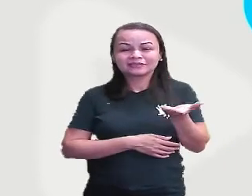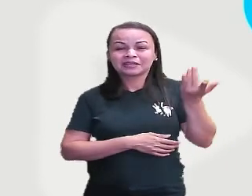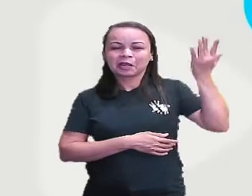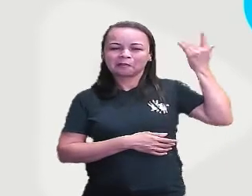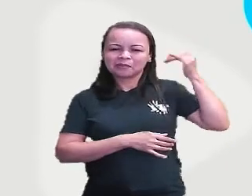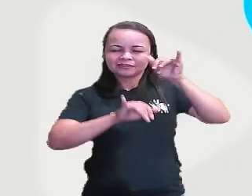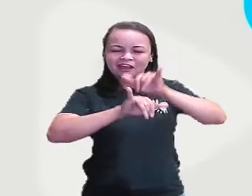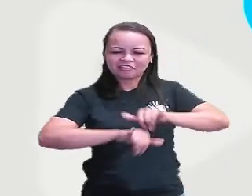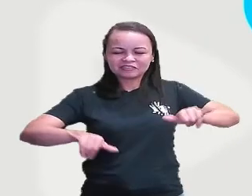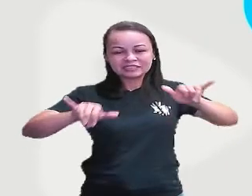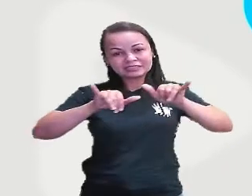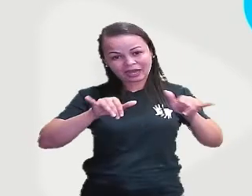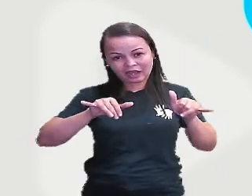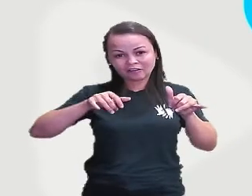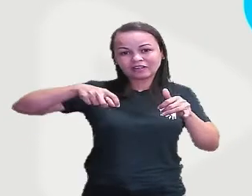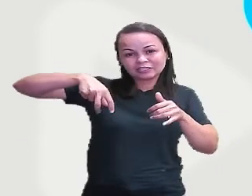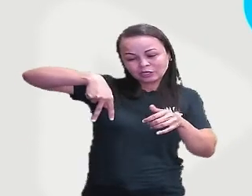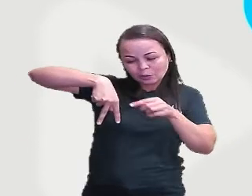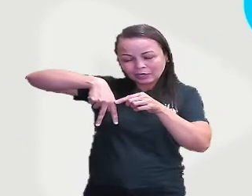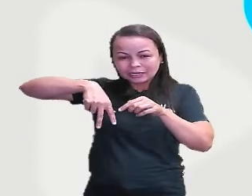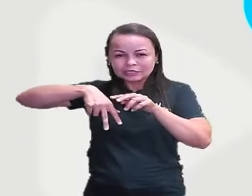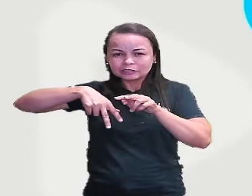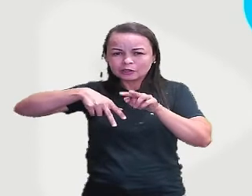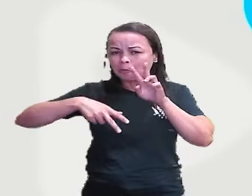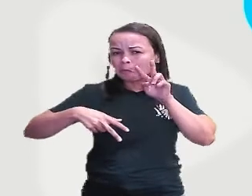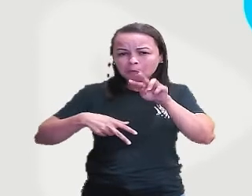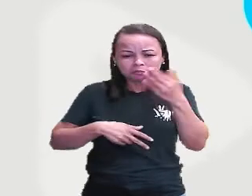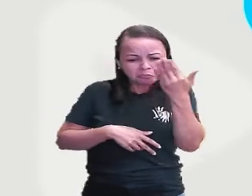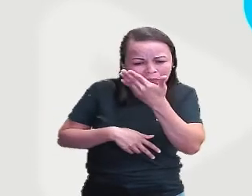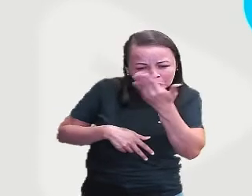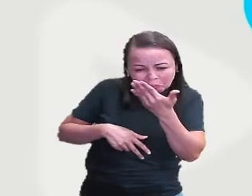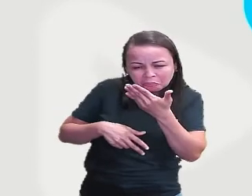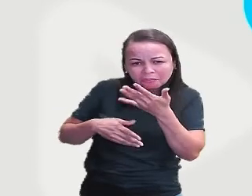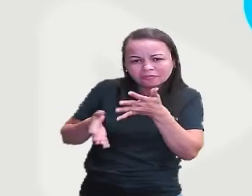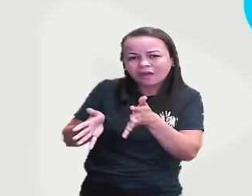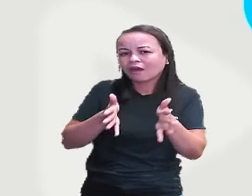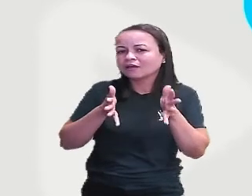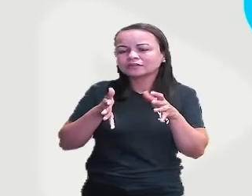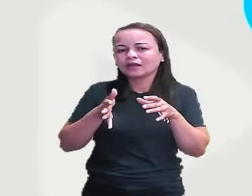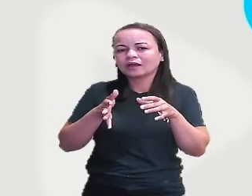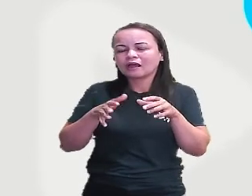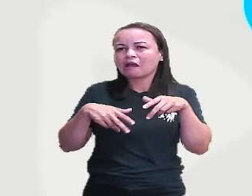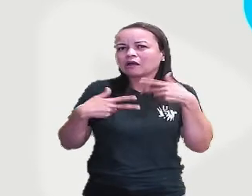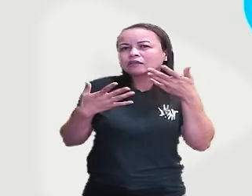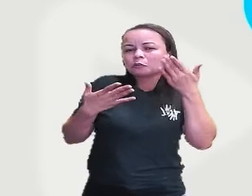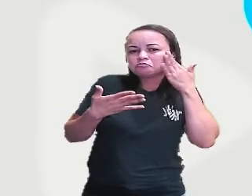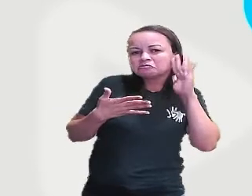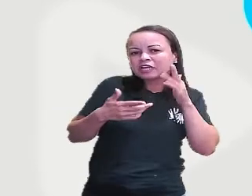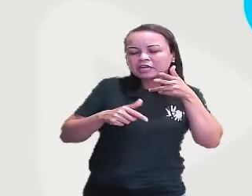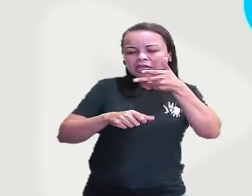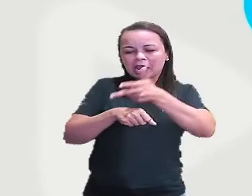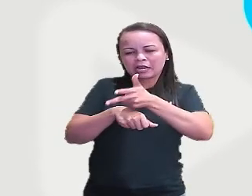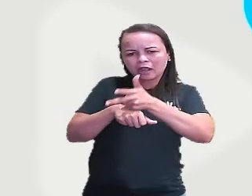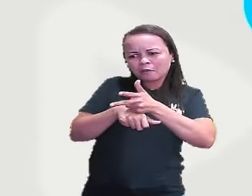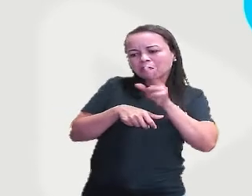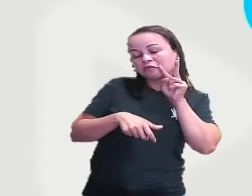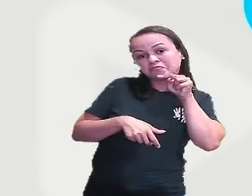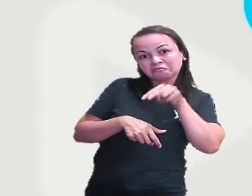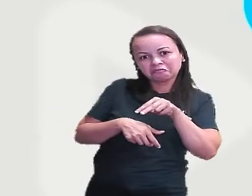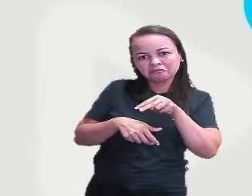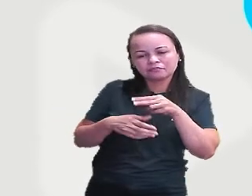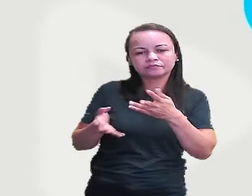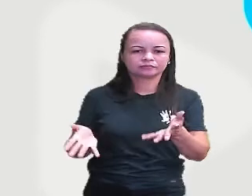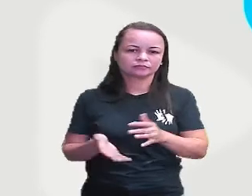já se resignou ao seu lugar. Nada demais apareceu, a não ser que a câmera tenha flagrado algo. E eu disse